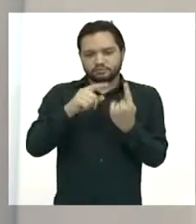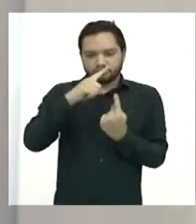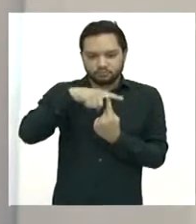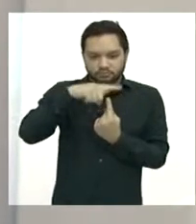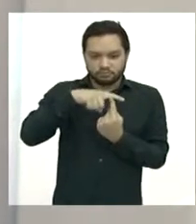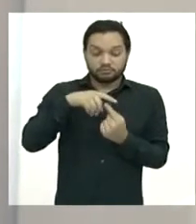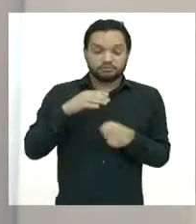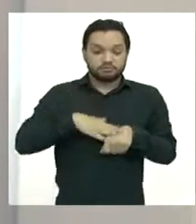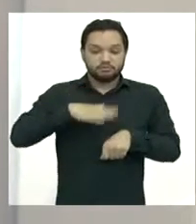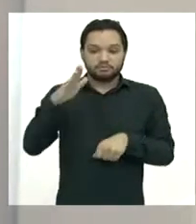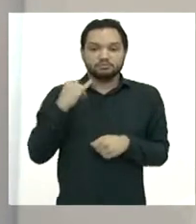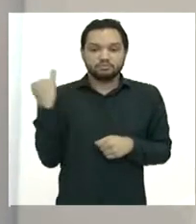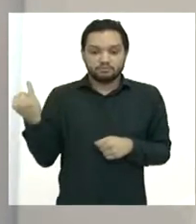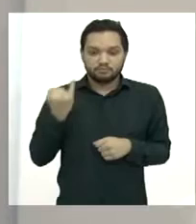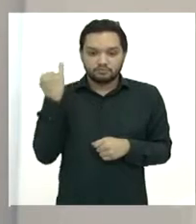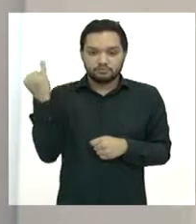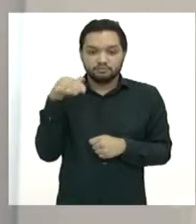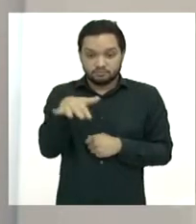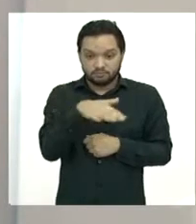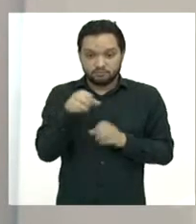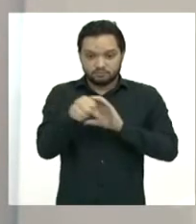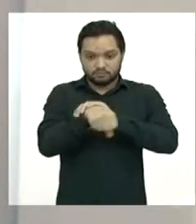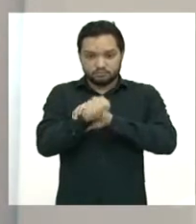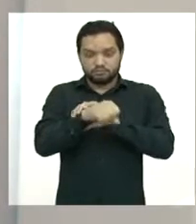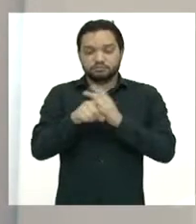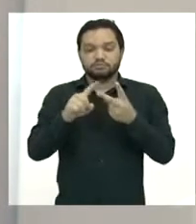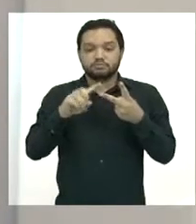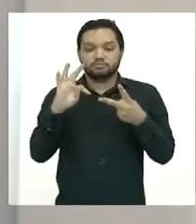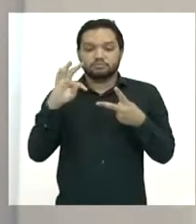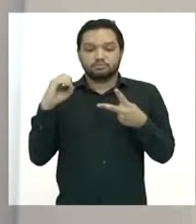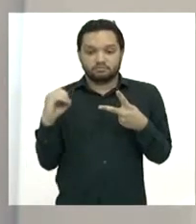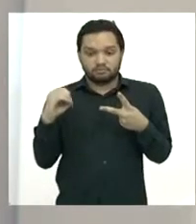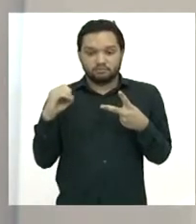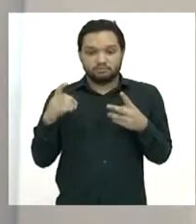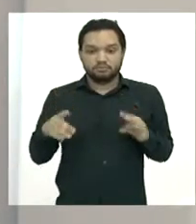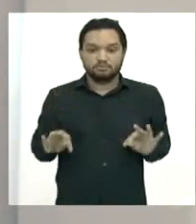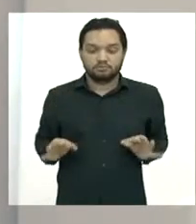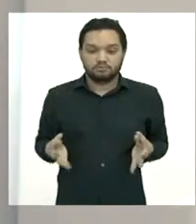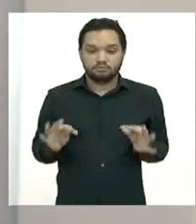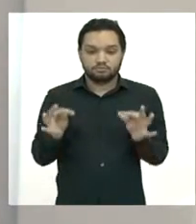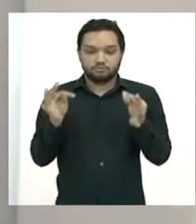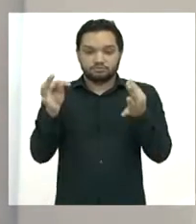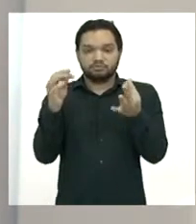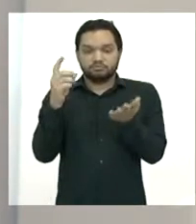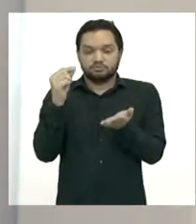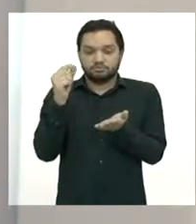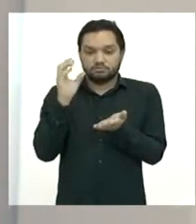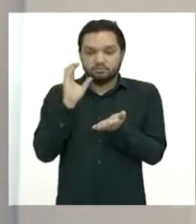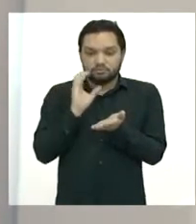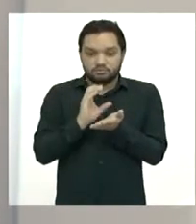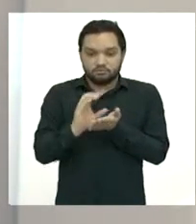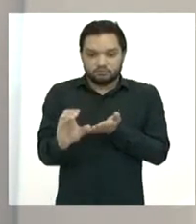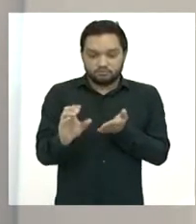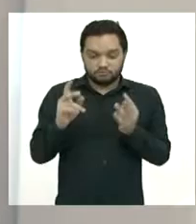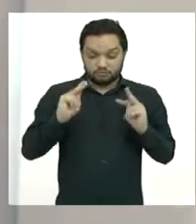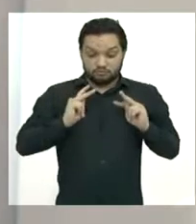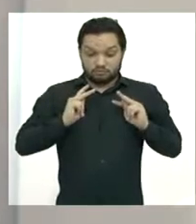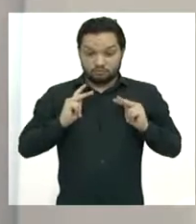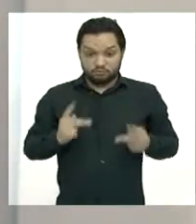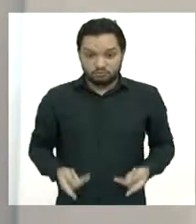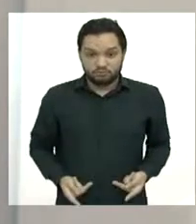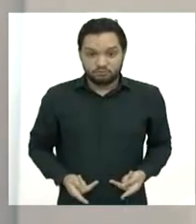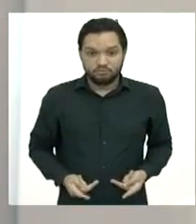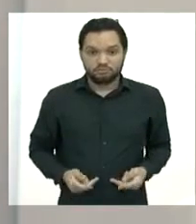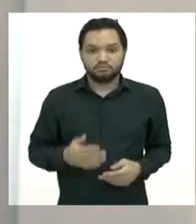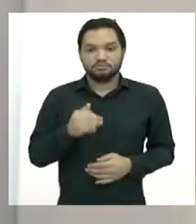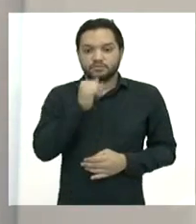mais importante nas áreas da fisioterapia e terapia ocupacional é a tecnologia que você investe no ser humano. Na